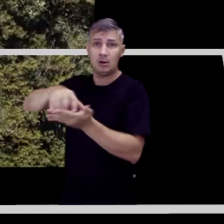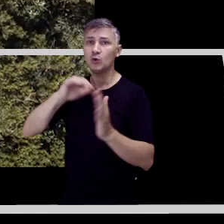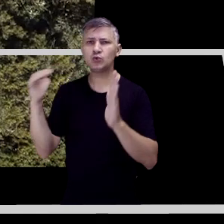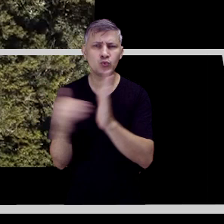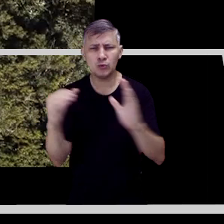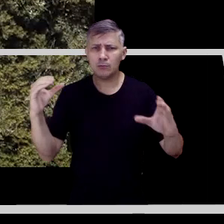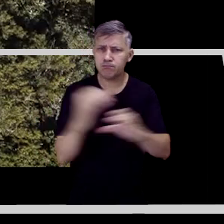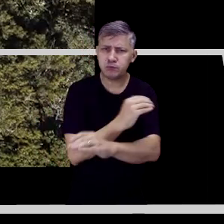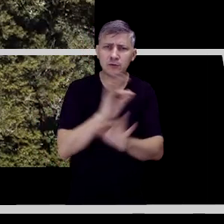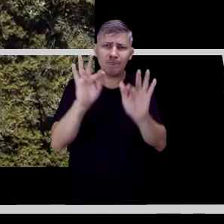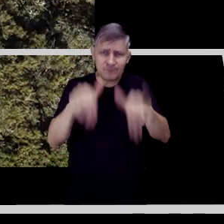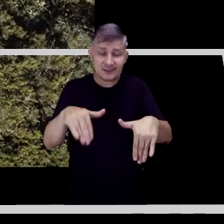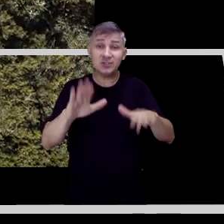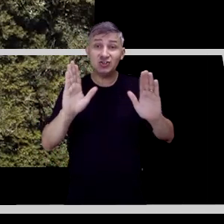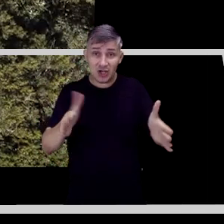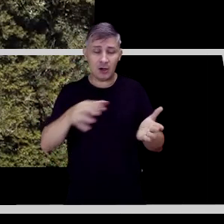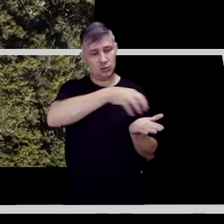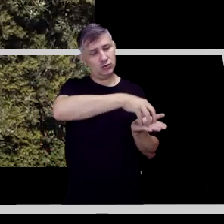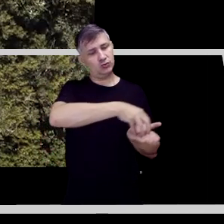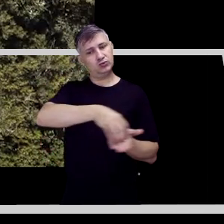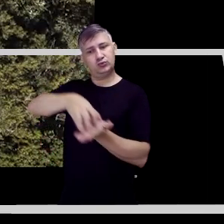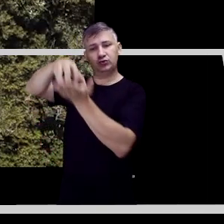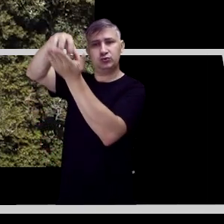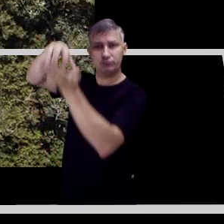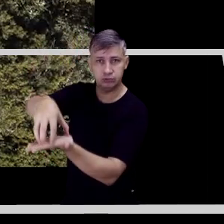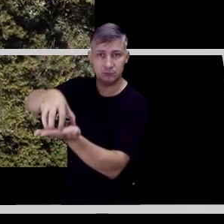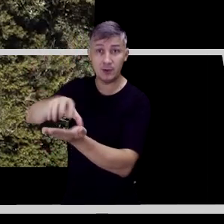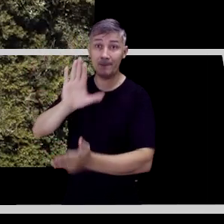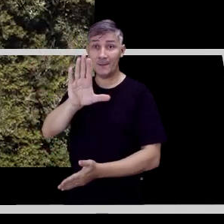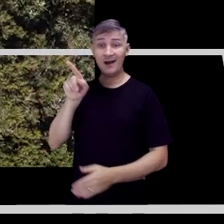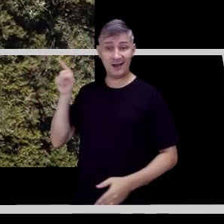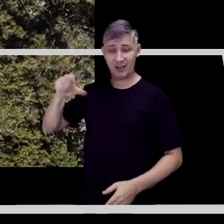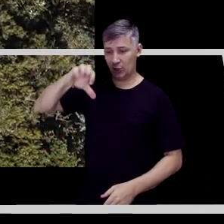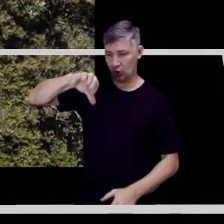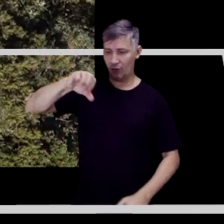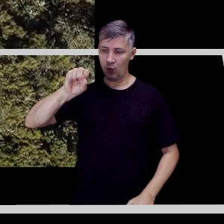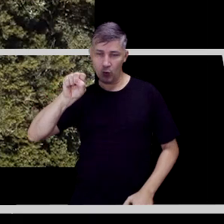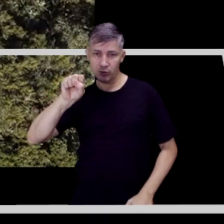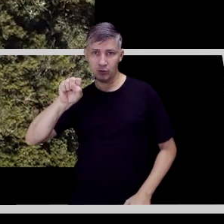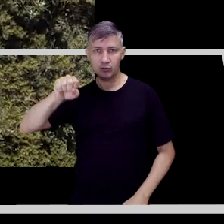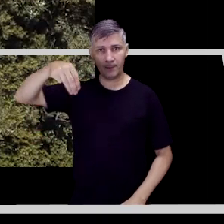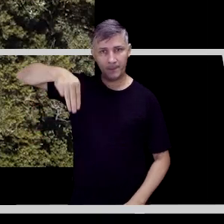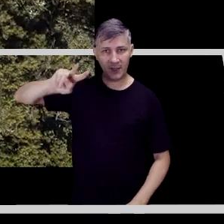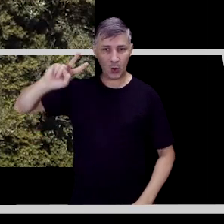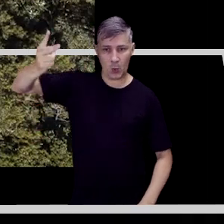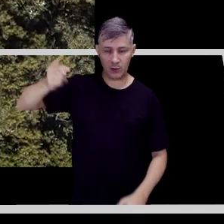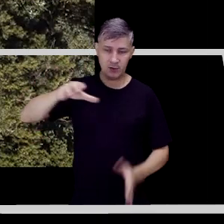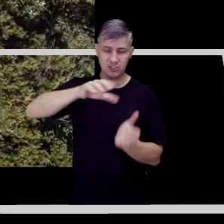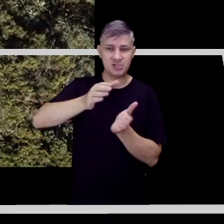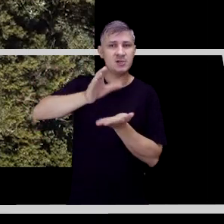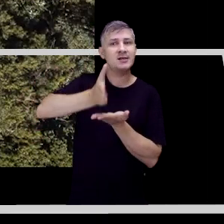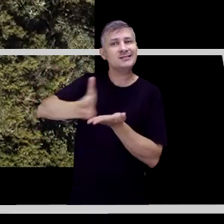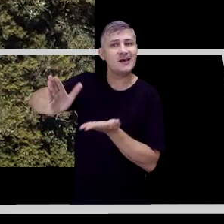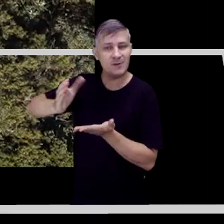com os acabamentos finais da fábrica para o local. Nesse caso, como ela tem 98 metros quadrados, ela foi transportada